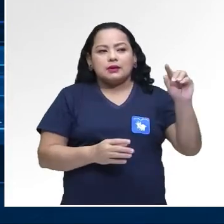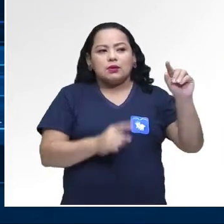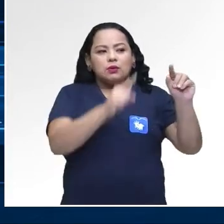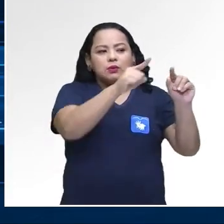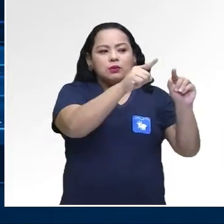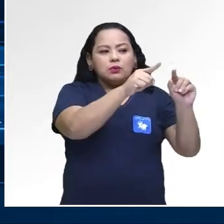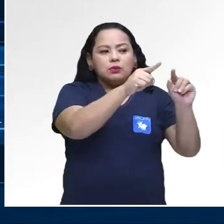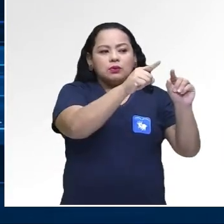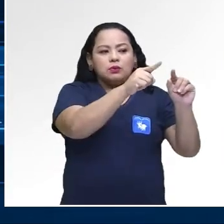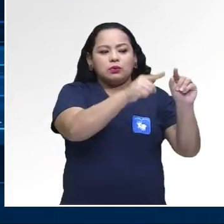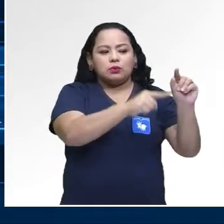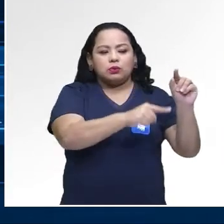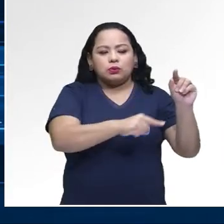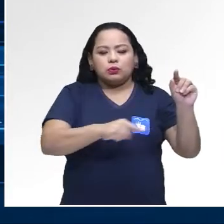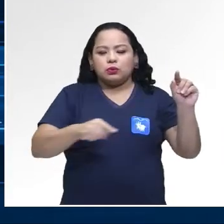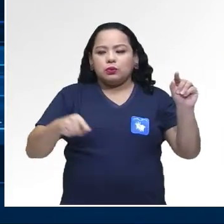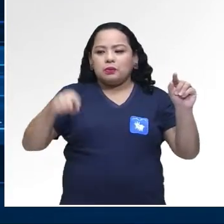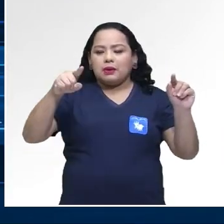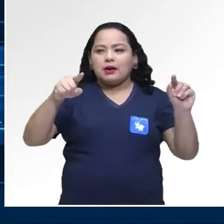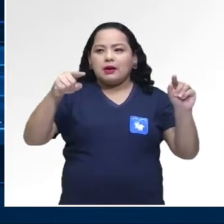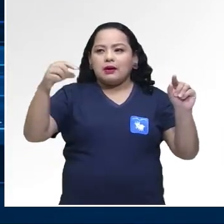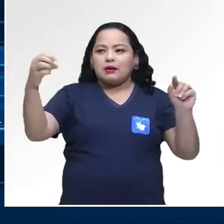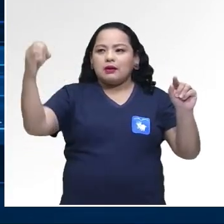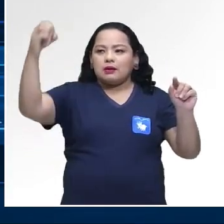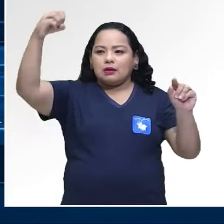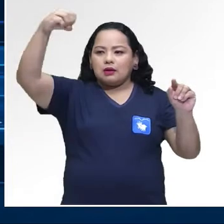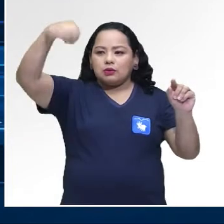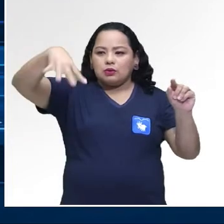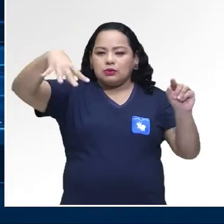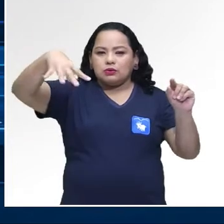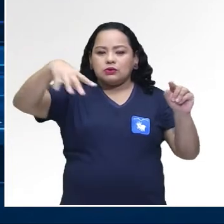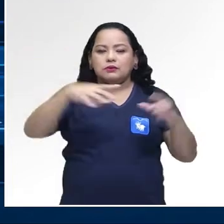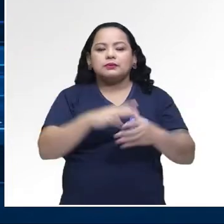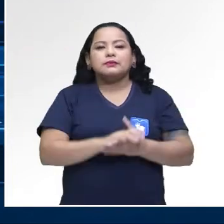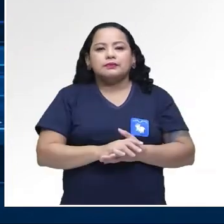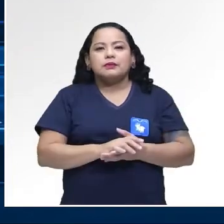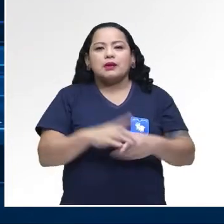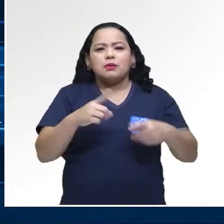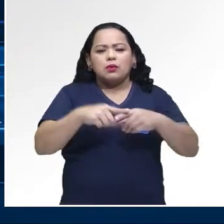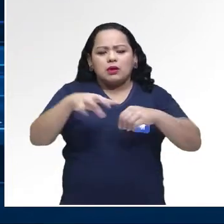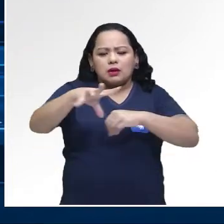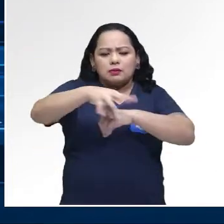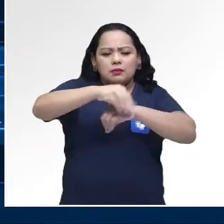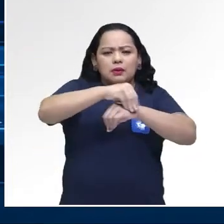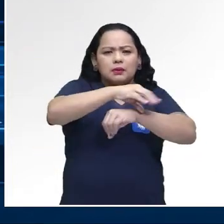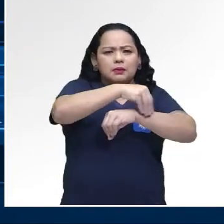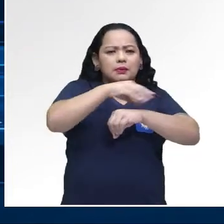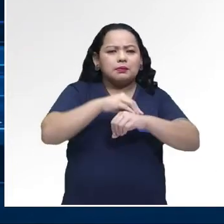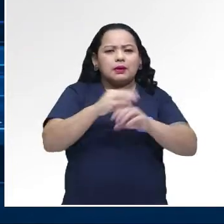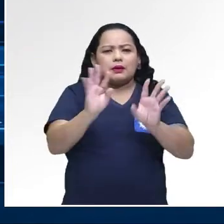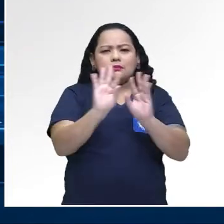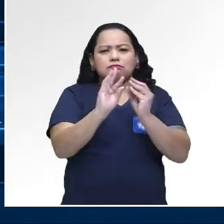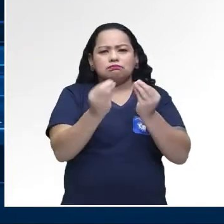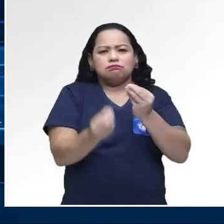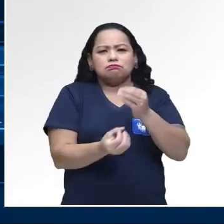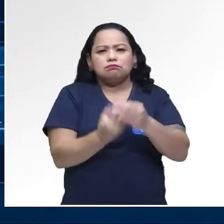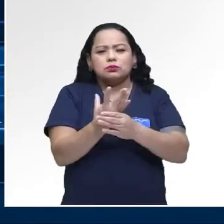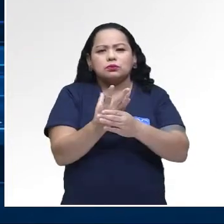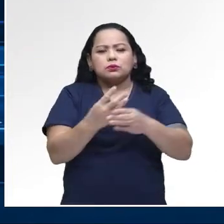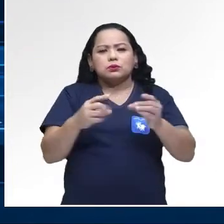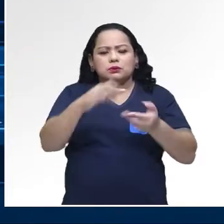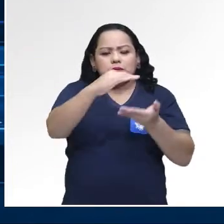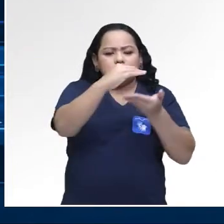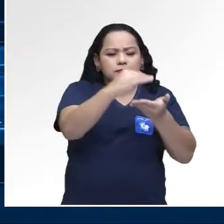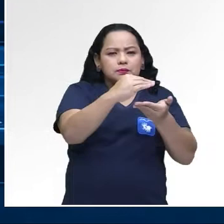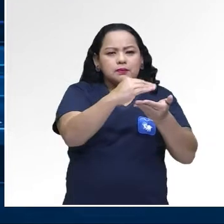energia química, né? Que está presente ali na pilha, devido aos componentes que compõem ali aquela pilha. E aí, lá na minha lâmpada, eu já